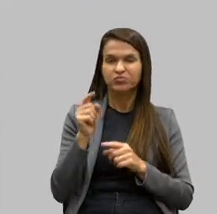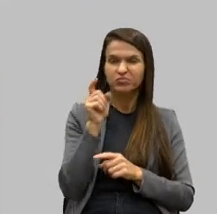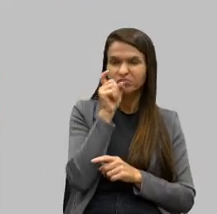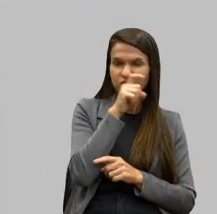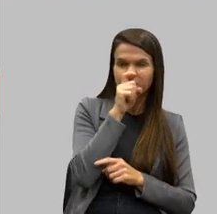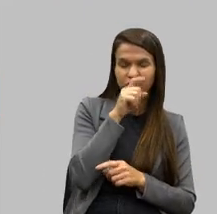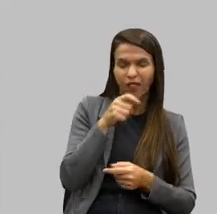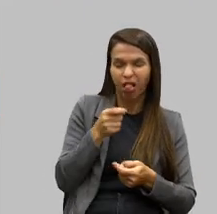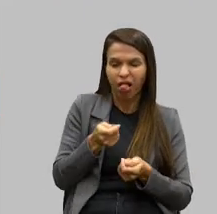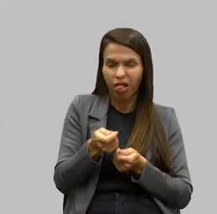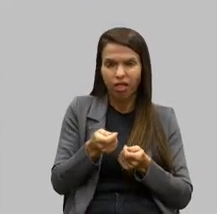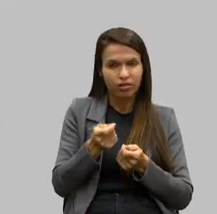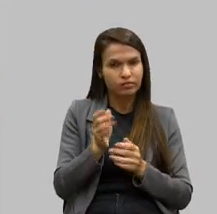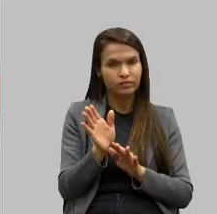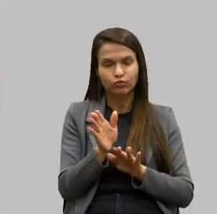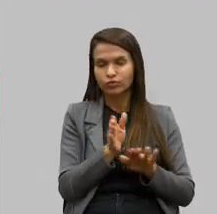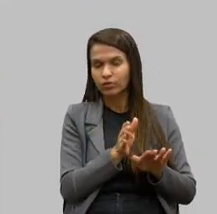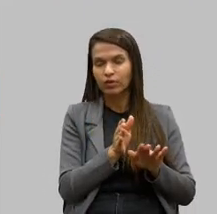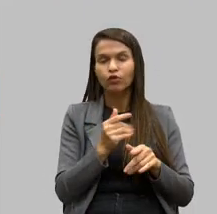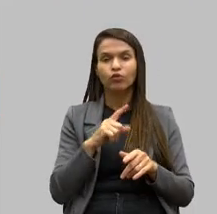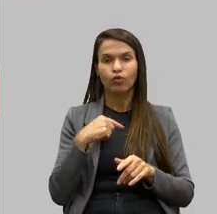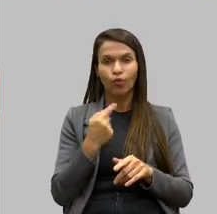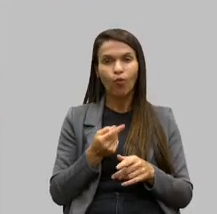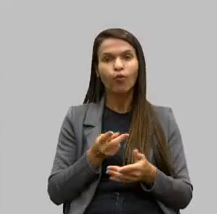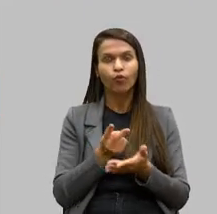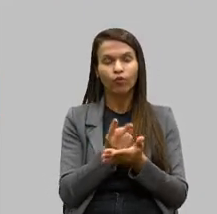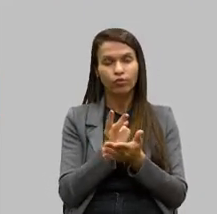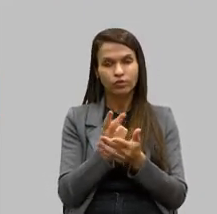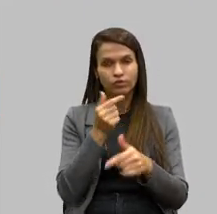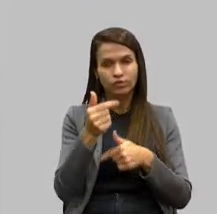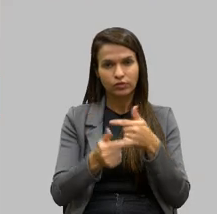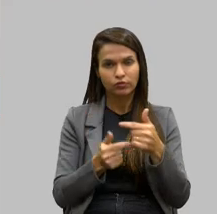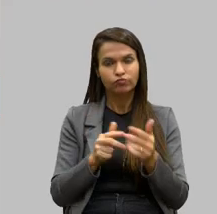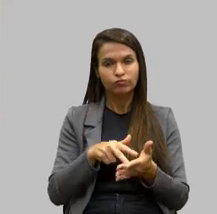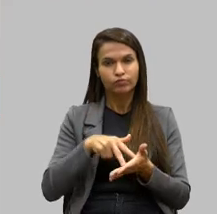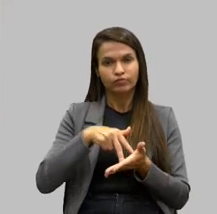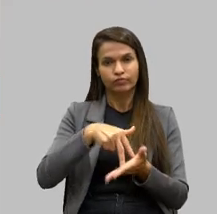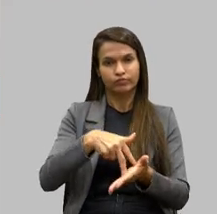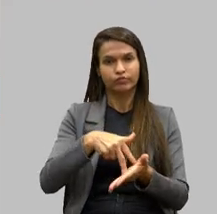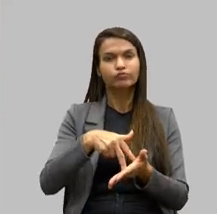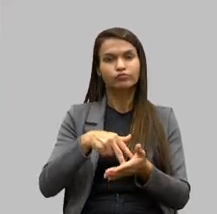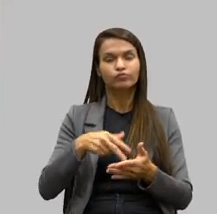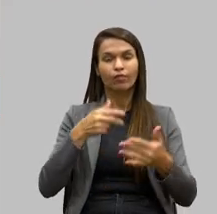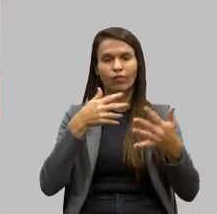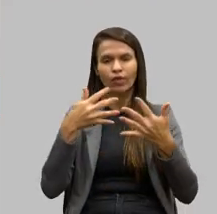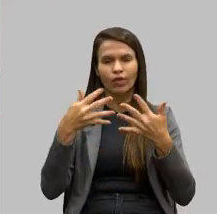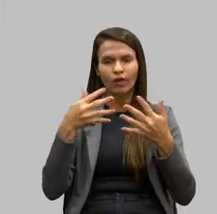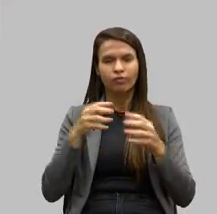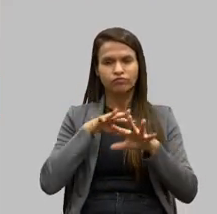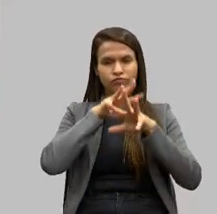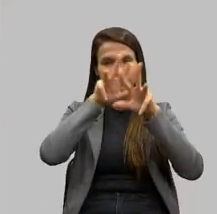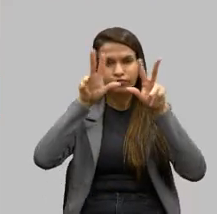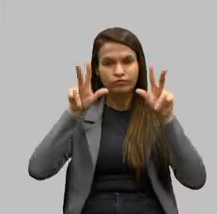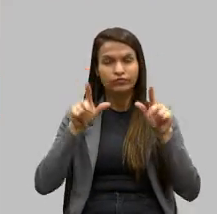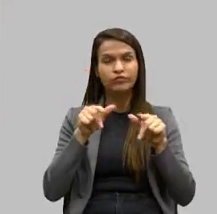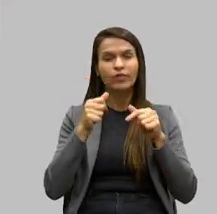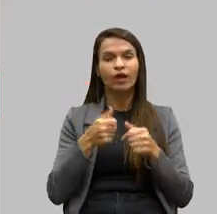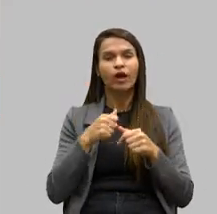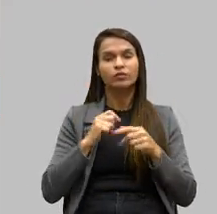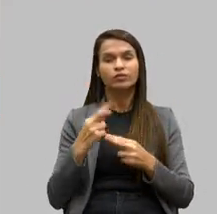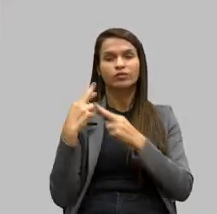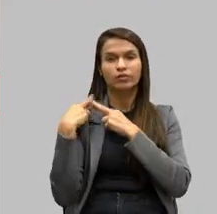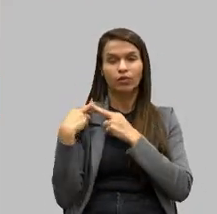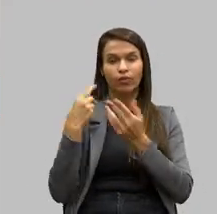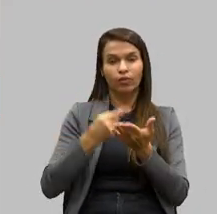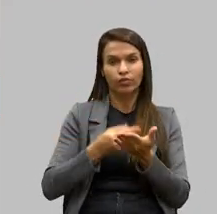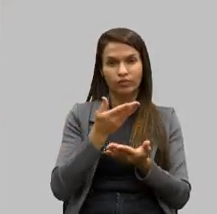manipulações. Nós continuaremos trabalhando com firmeza, transparência, responsabilidade e compromisso com você.